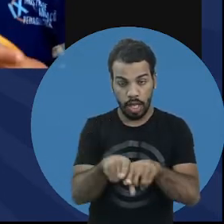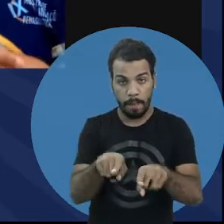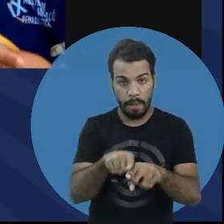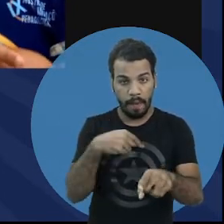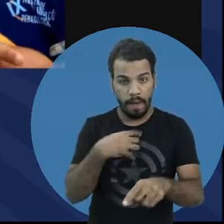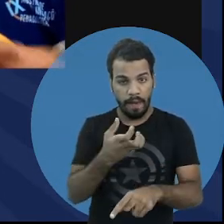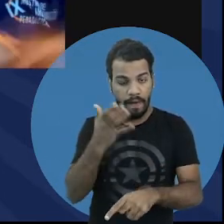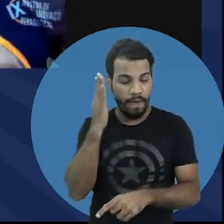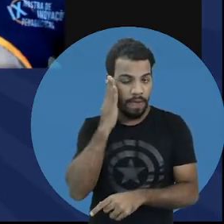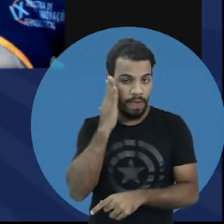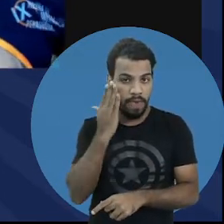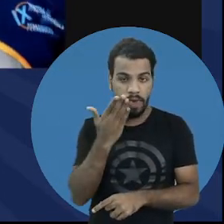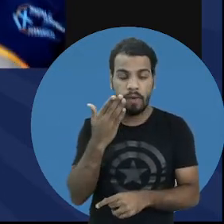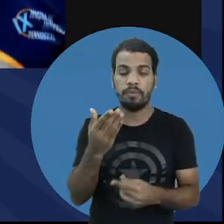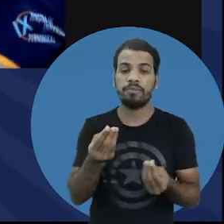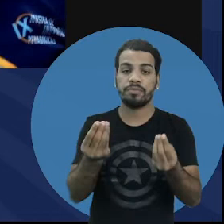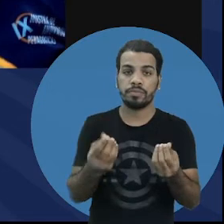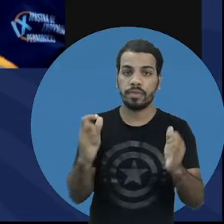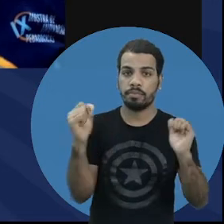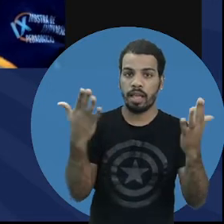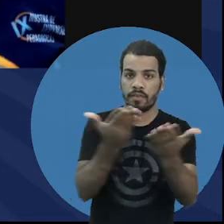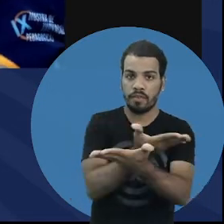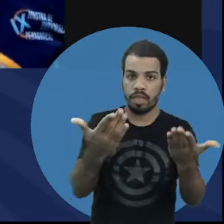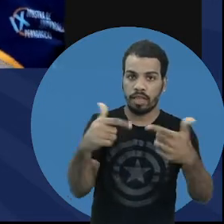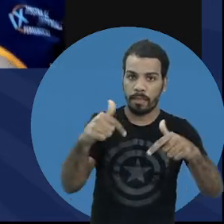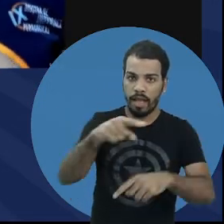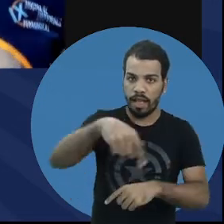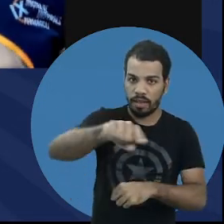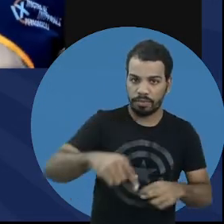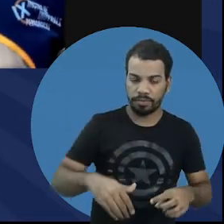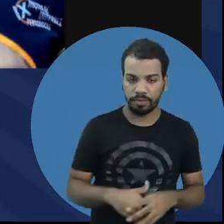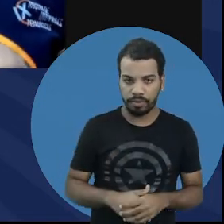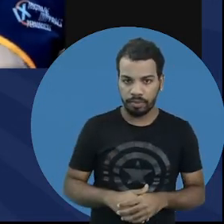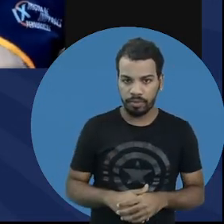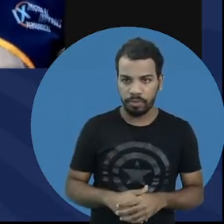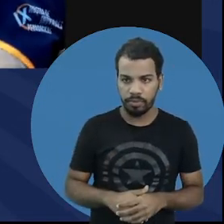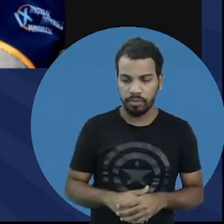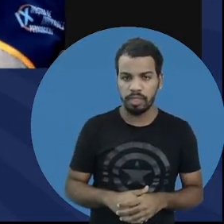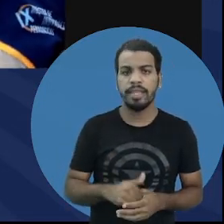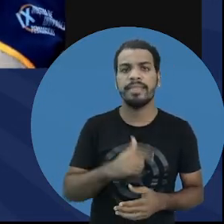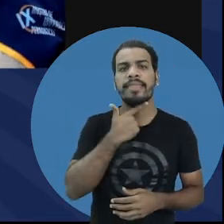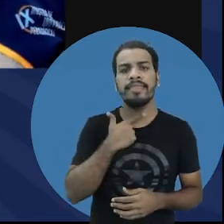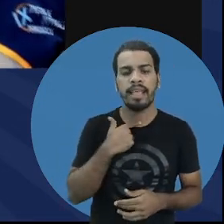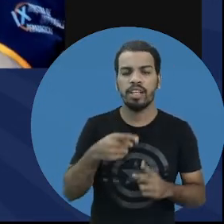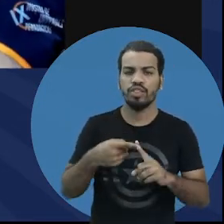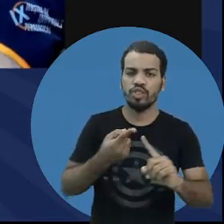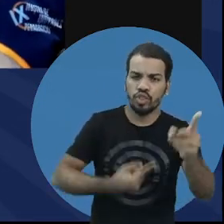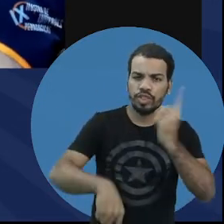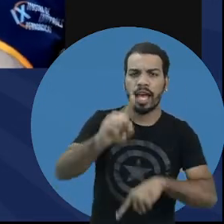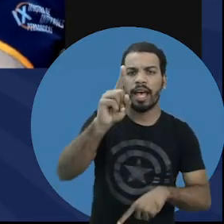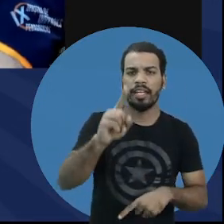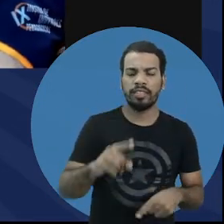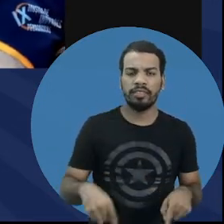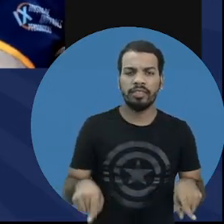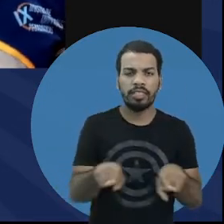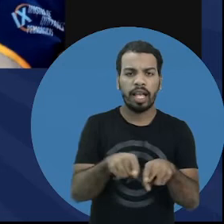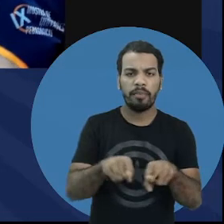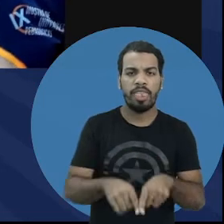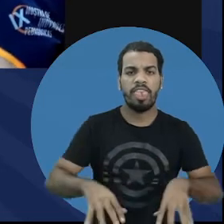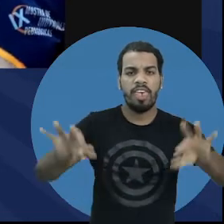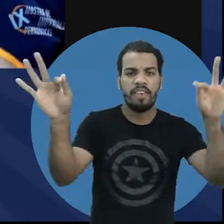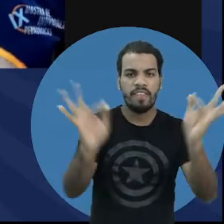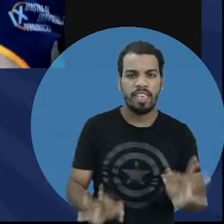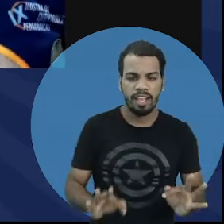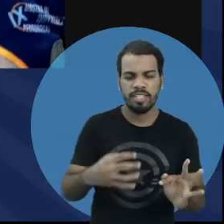gostaria aqui de parabenizar o trabalho de vocês, desejar sucesso e ficamos felizes em